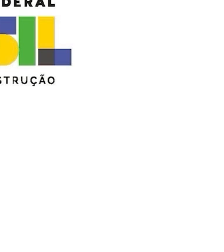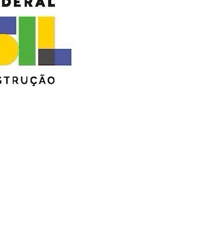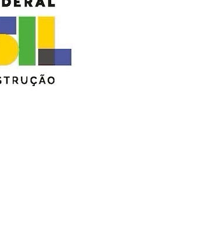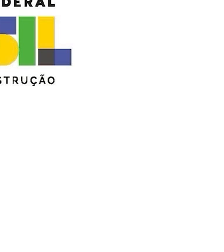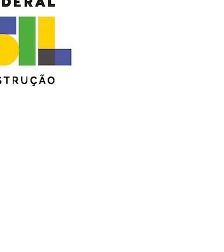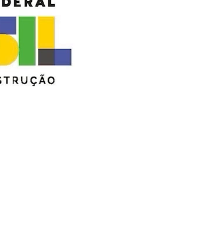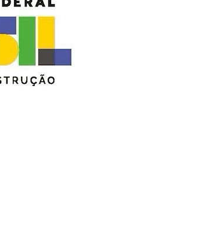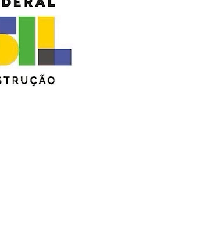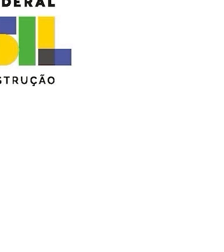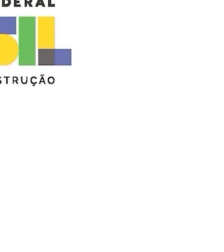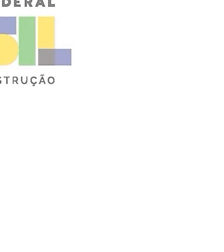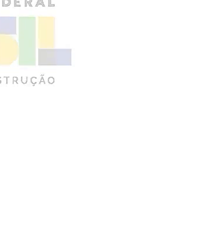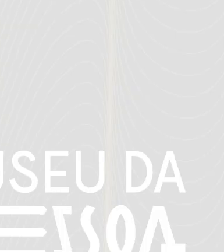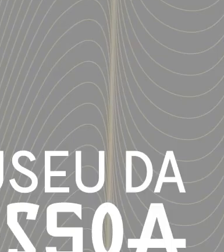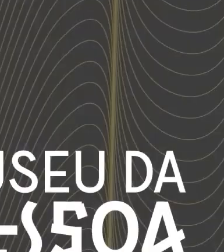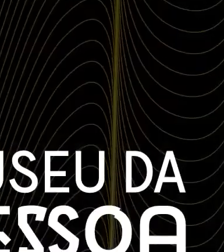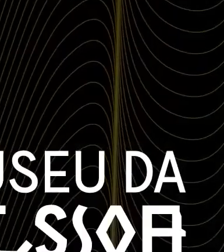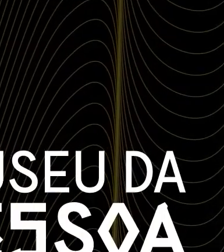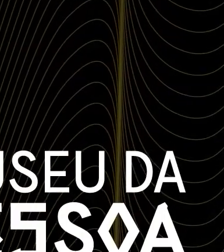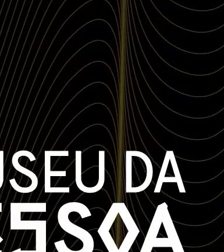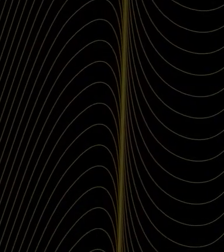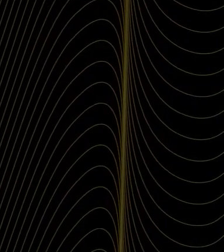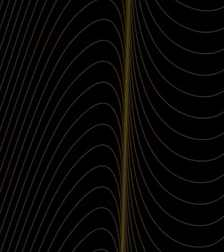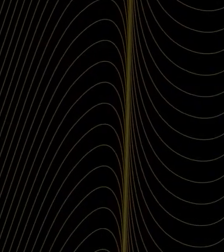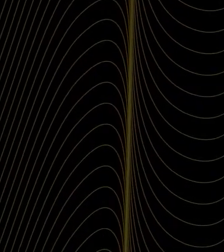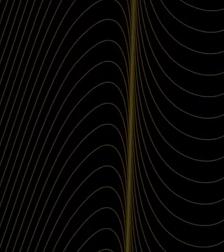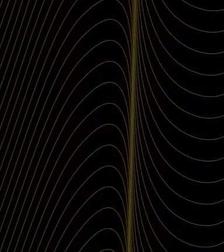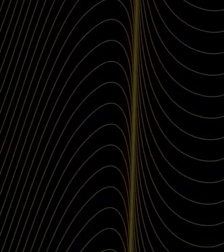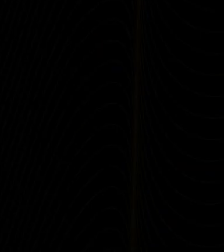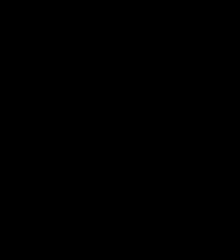Ah,